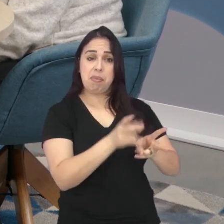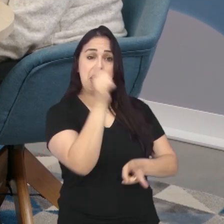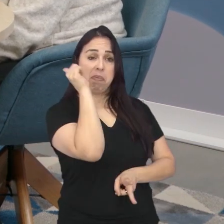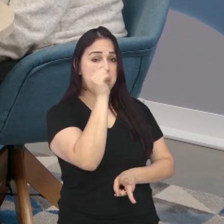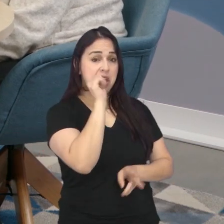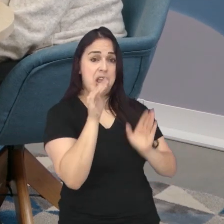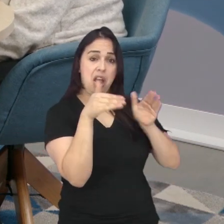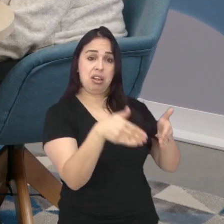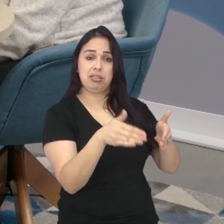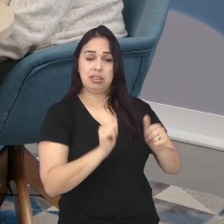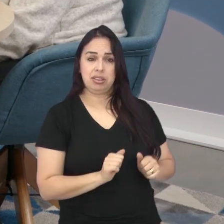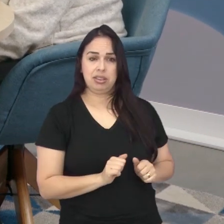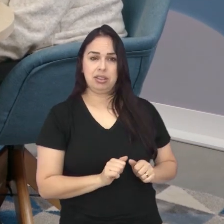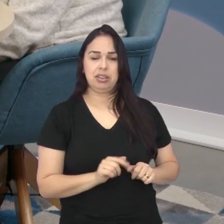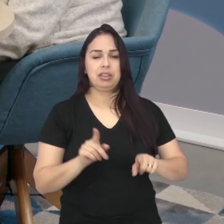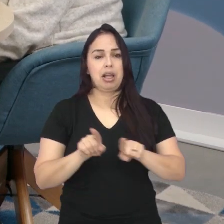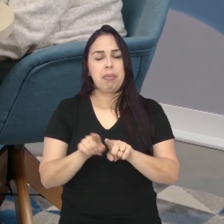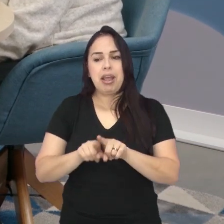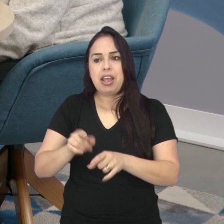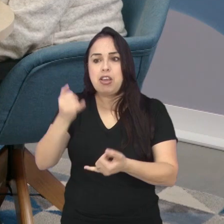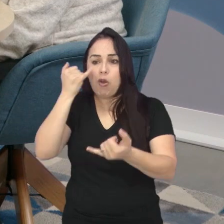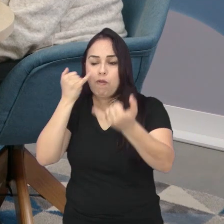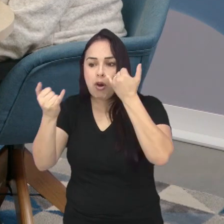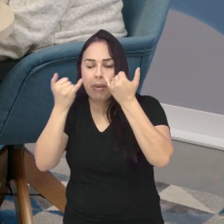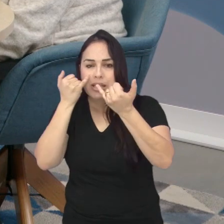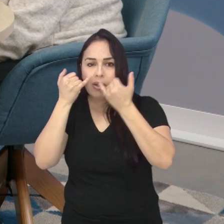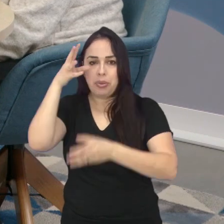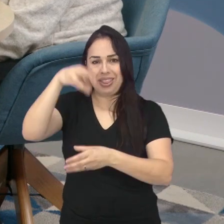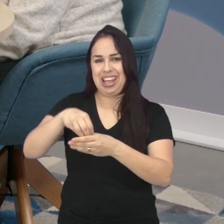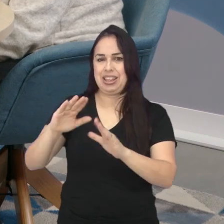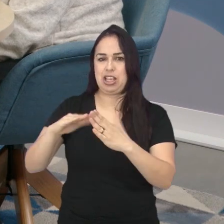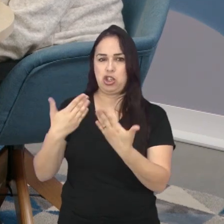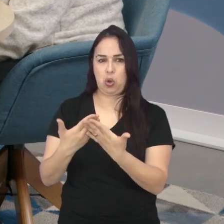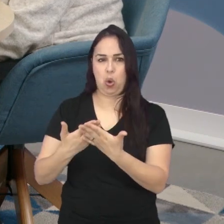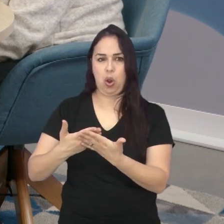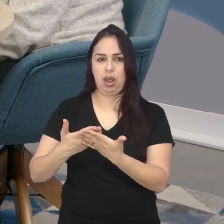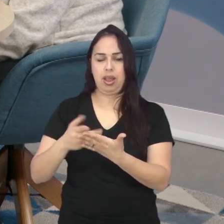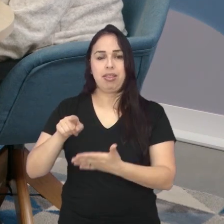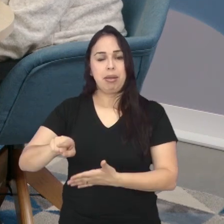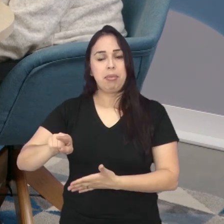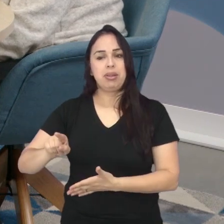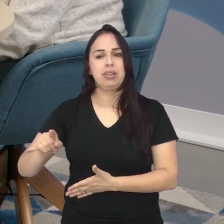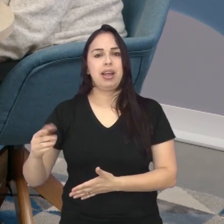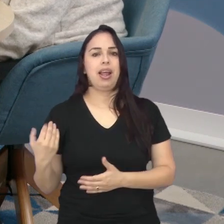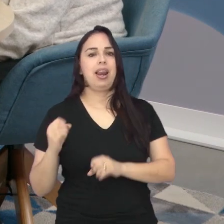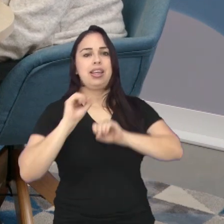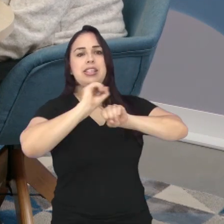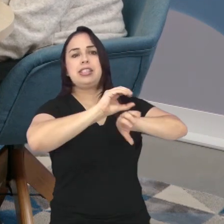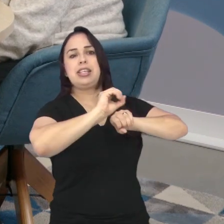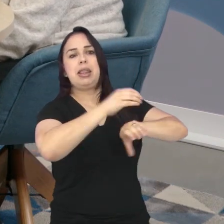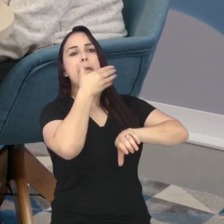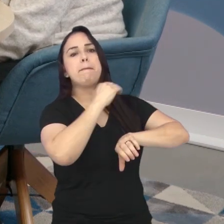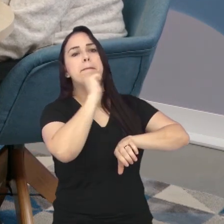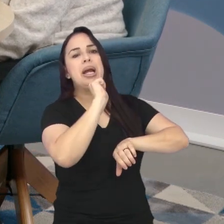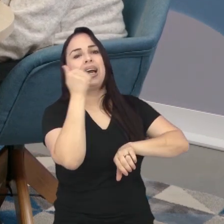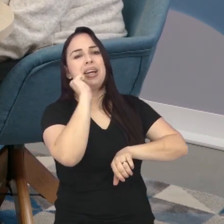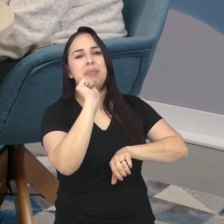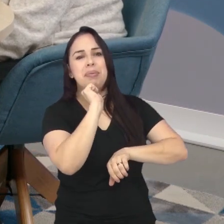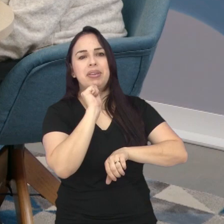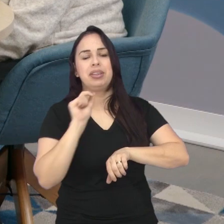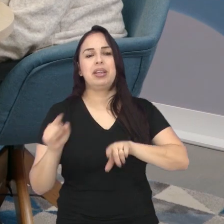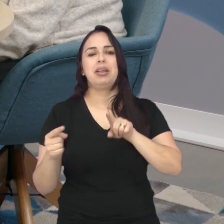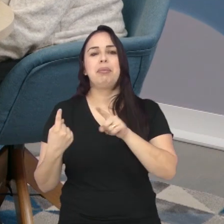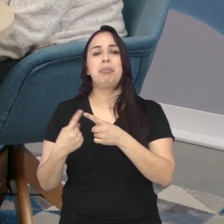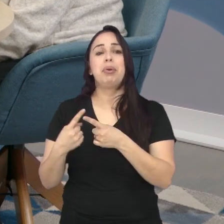sem contar que uma educação, a informação na escola, a criança vai levar para a família também, né? Porque muitas vezes ela reproduz,